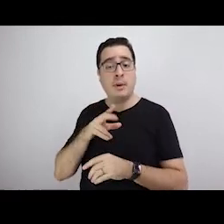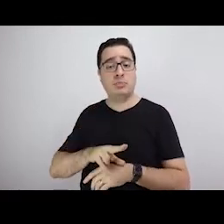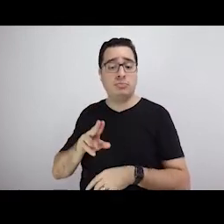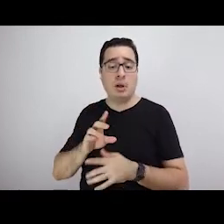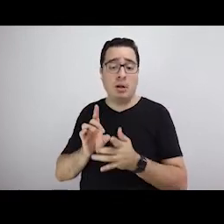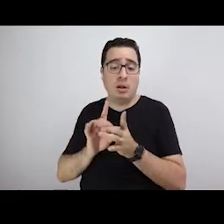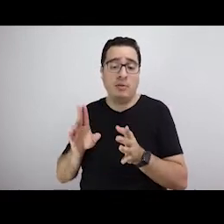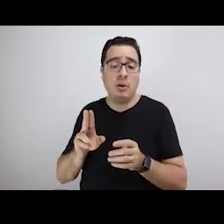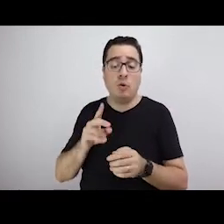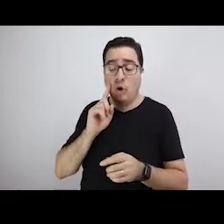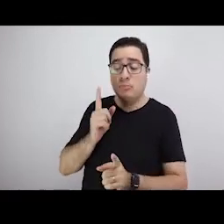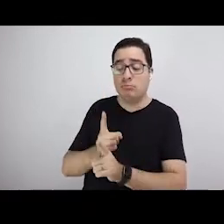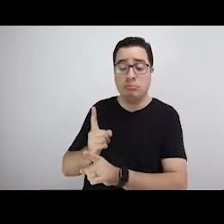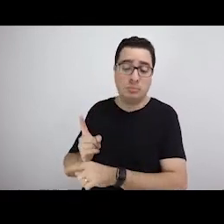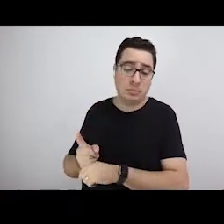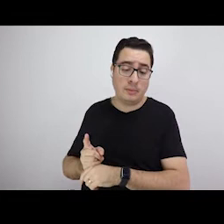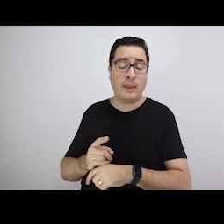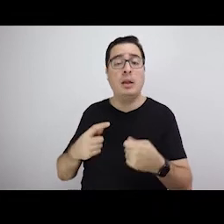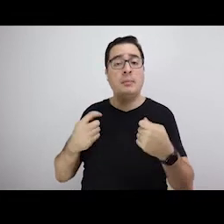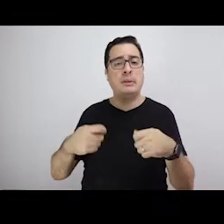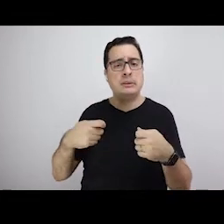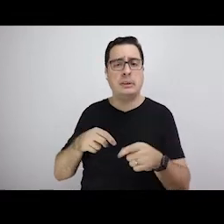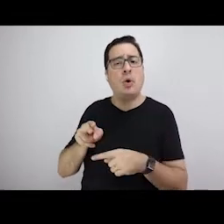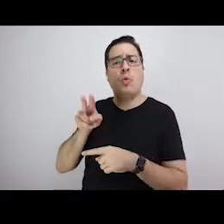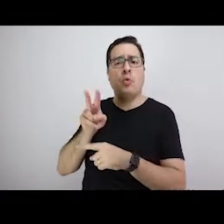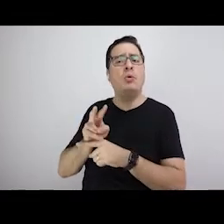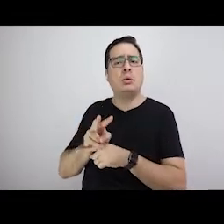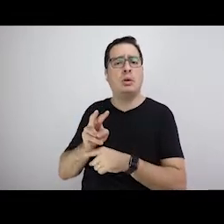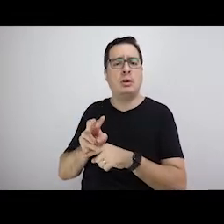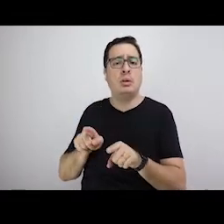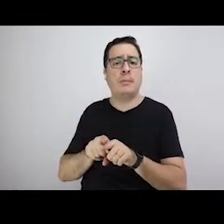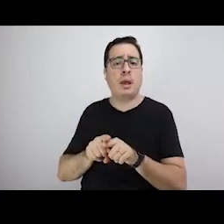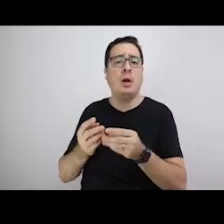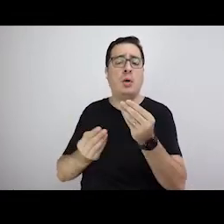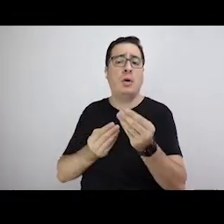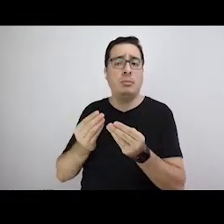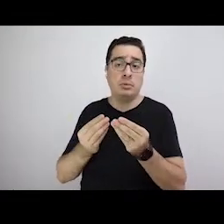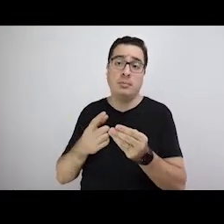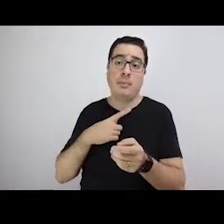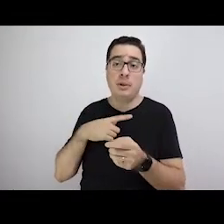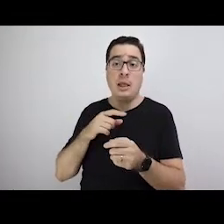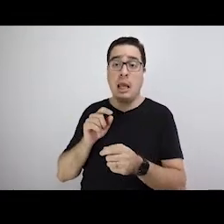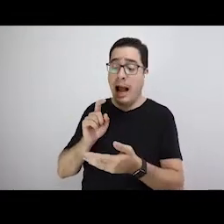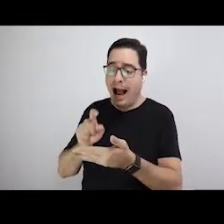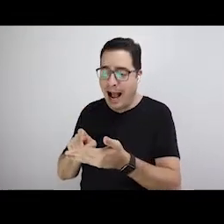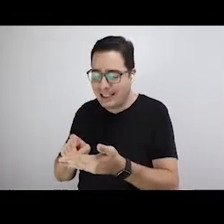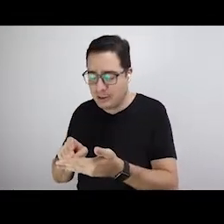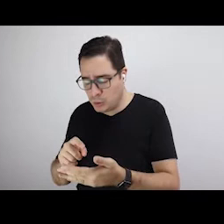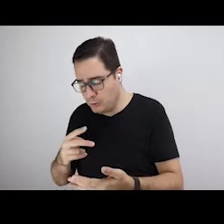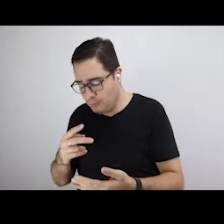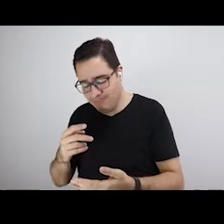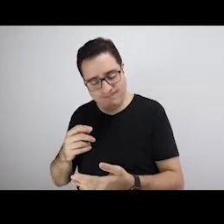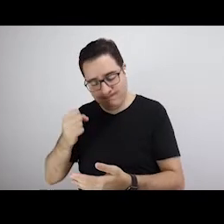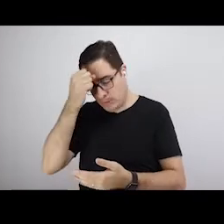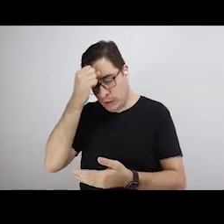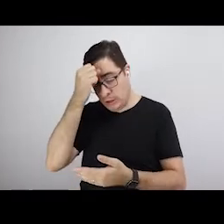que ele identificar. E ele precisa ter esse controle até mesmo para poder reverter uma situação que ele